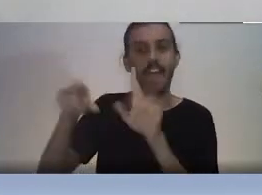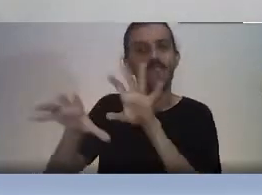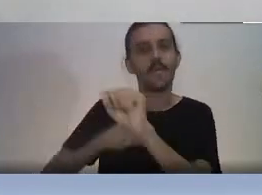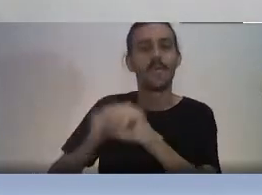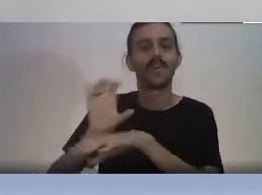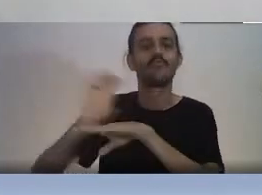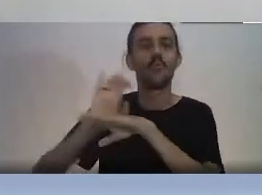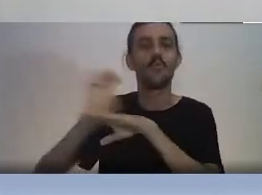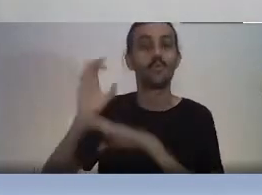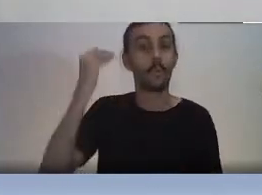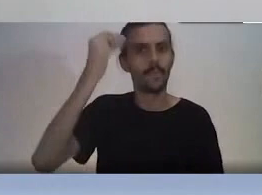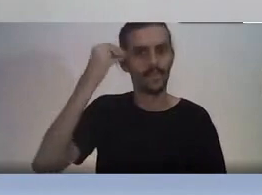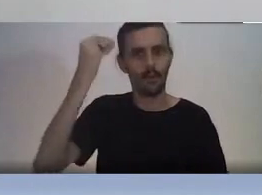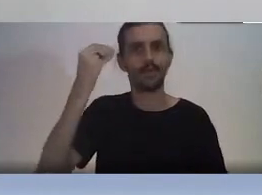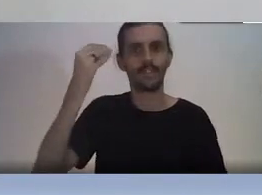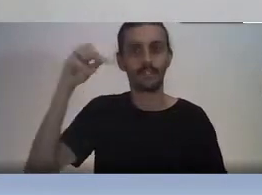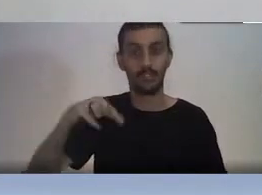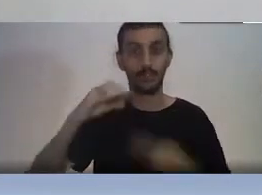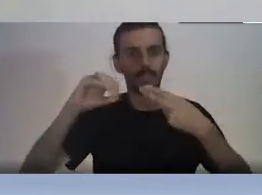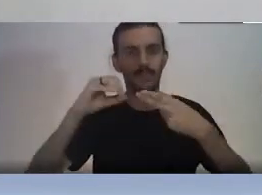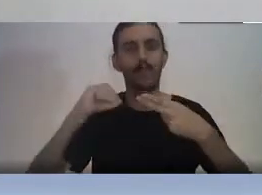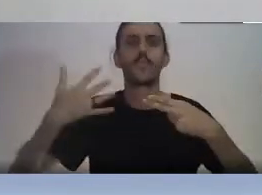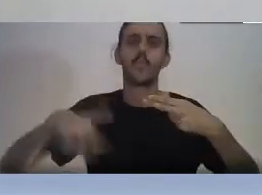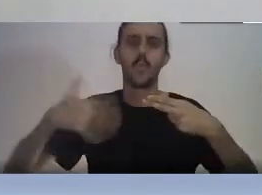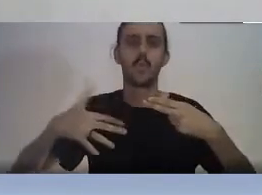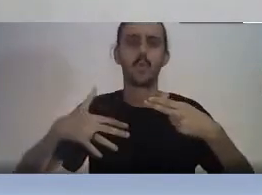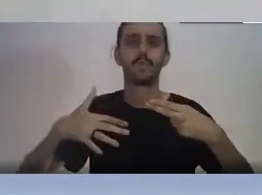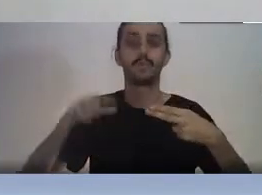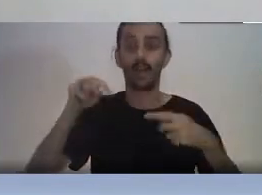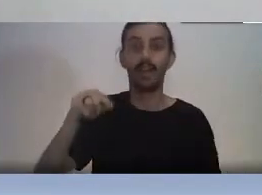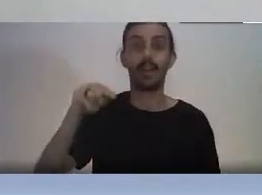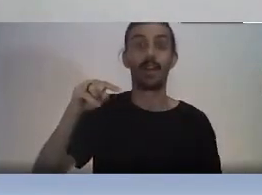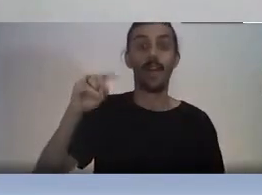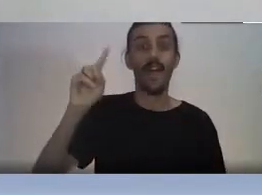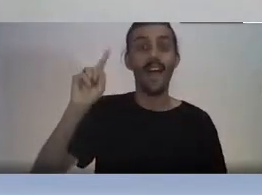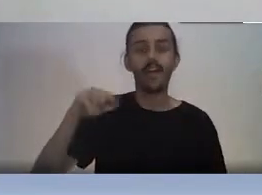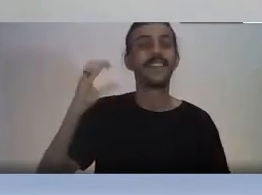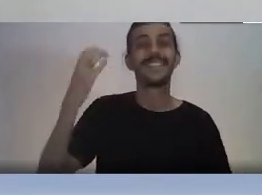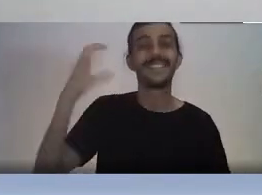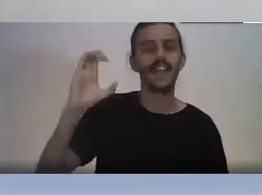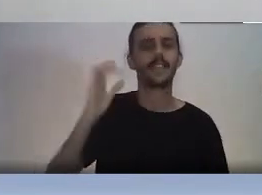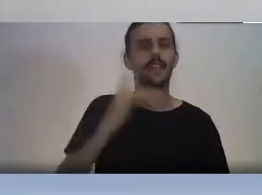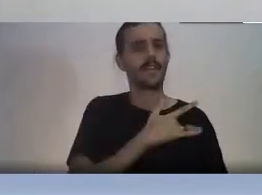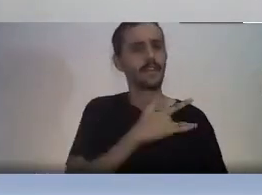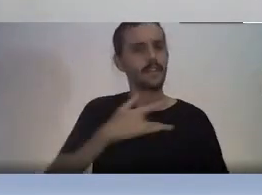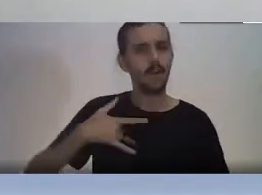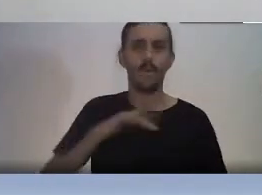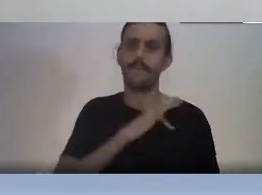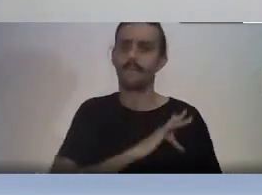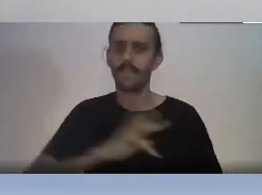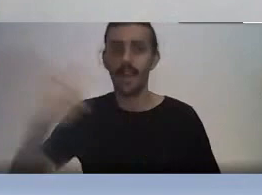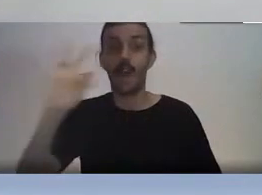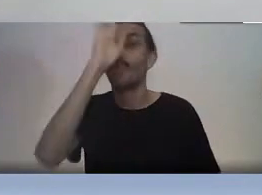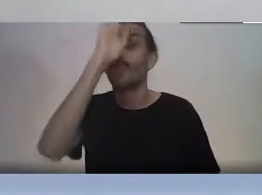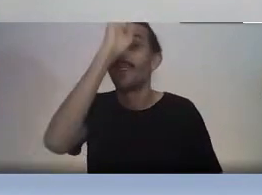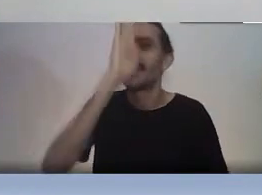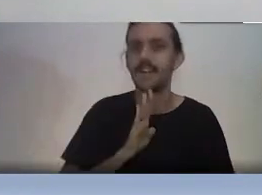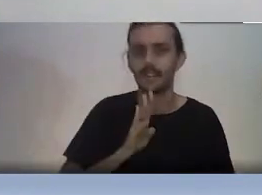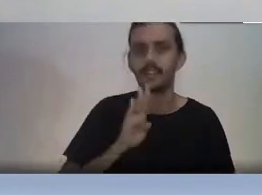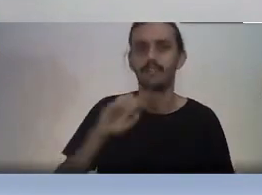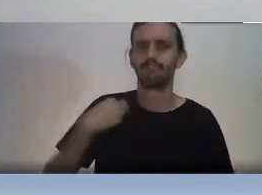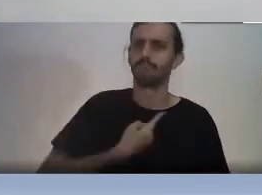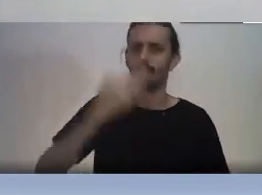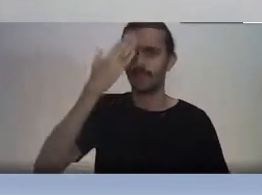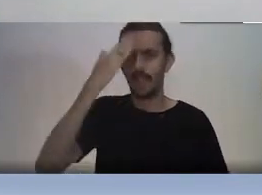universidade que é ciência, que é saúde, que é federal e é gratuita. Nós sabemos o quão difícil foi entrar, o